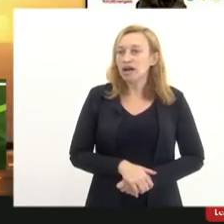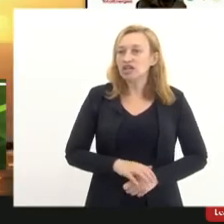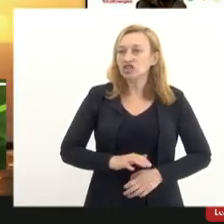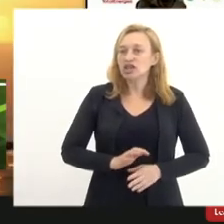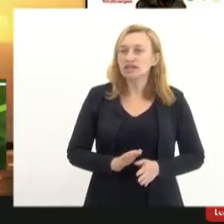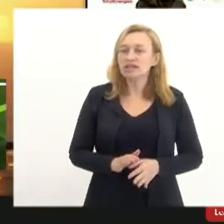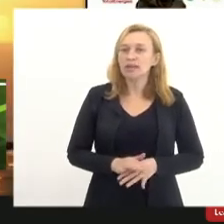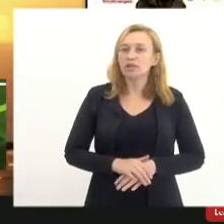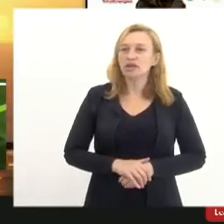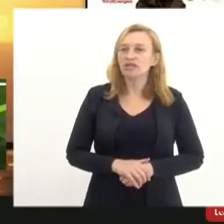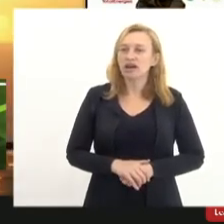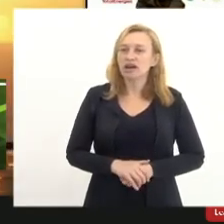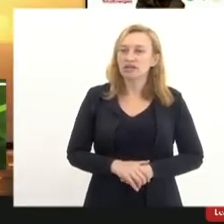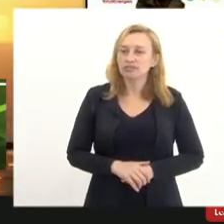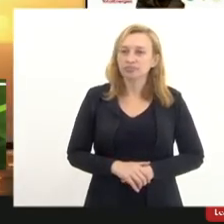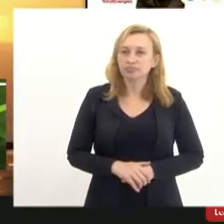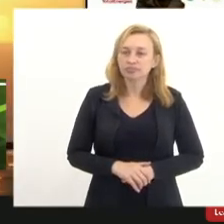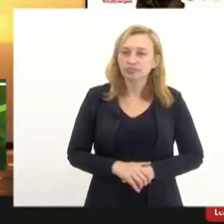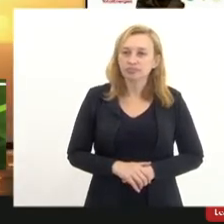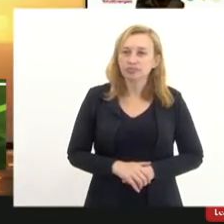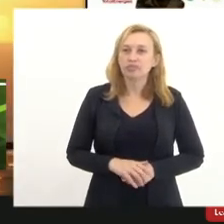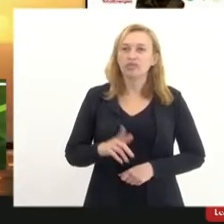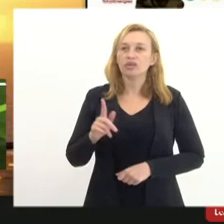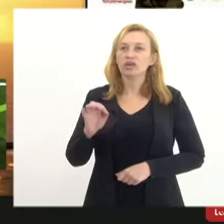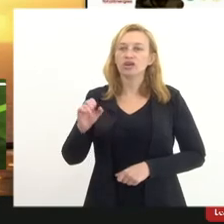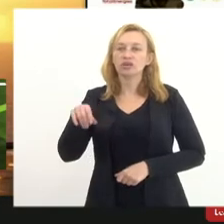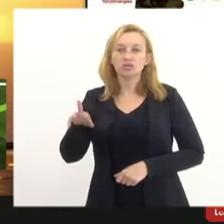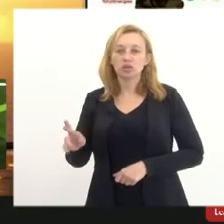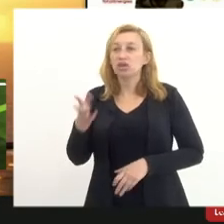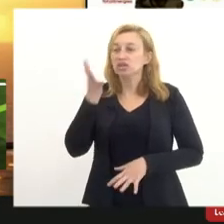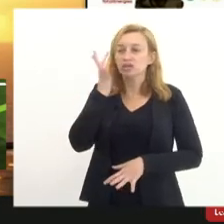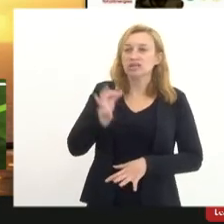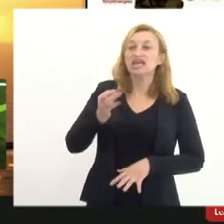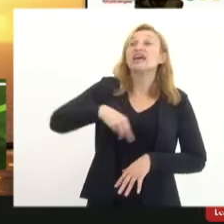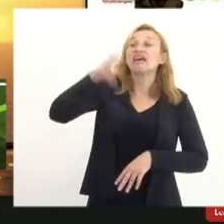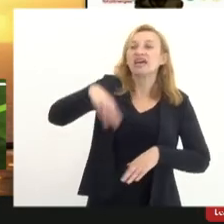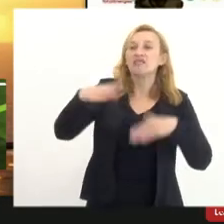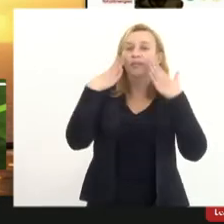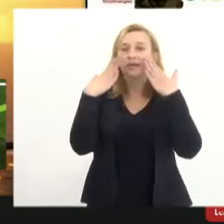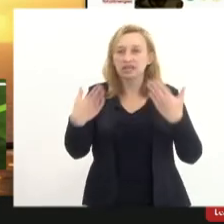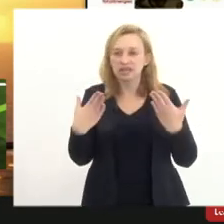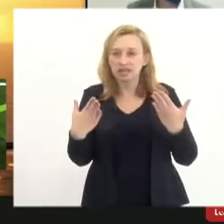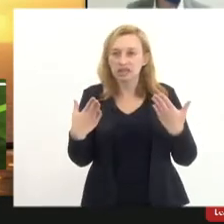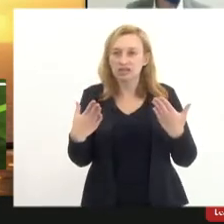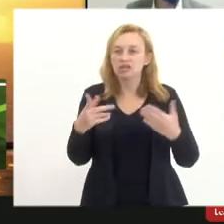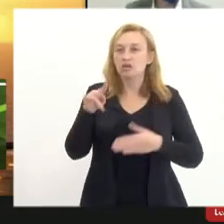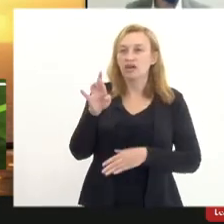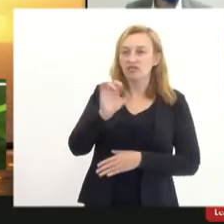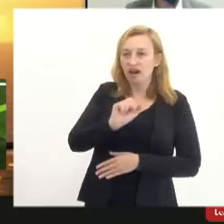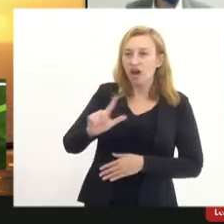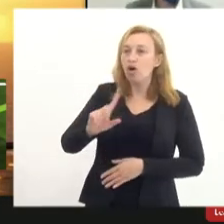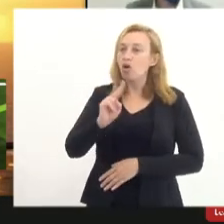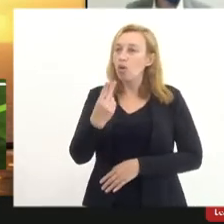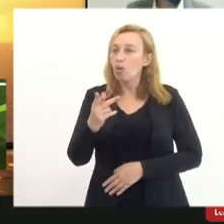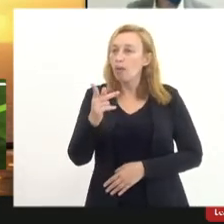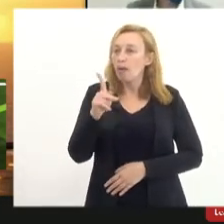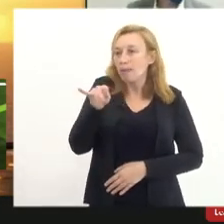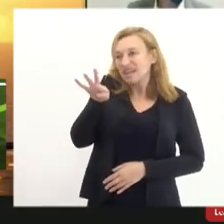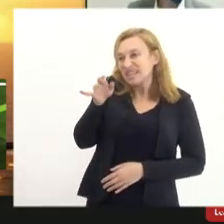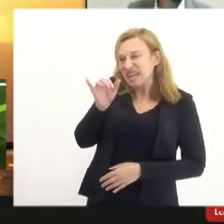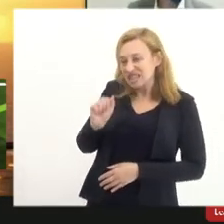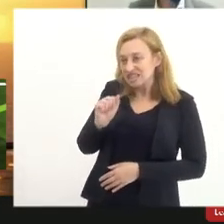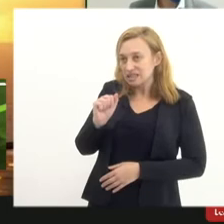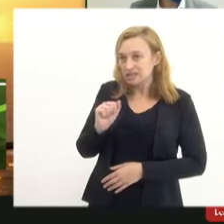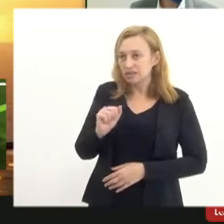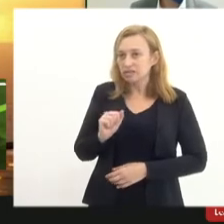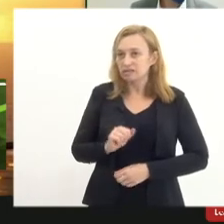Equinor. Aí eu não sei quem vai fazer a apresentação, se é o Rafael ou a Glícia. Já está na tela. Presidente, sou